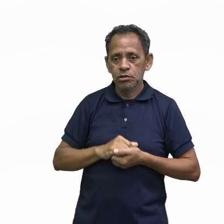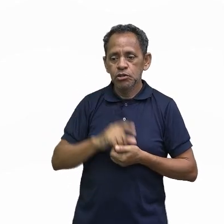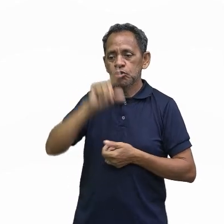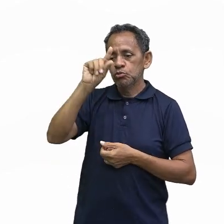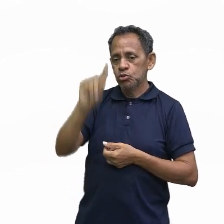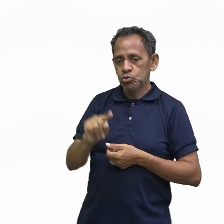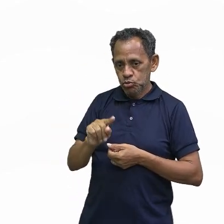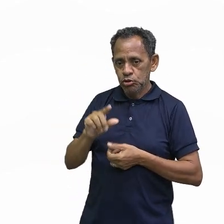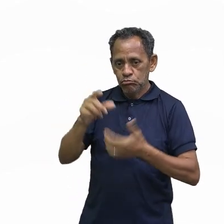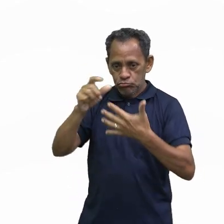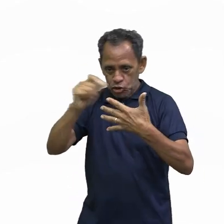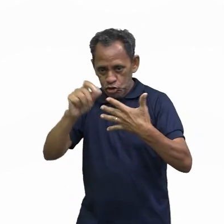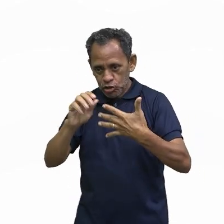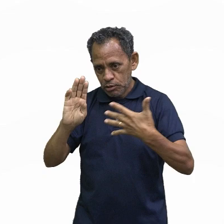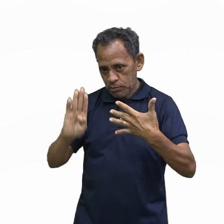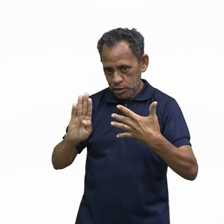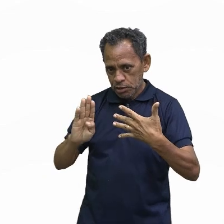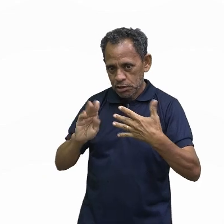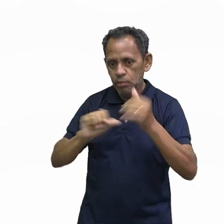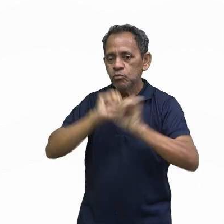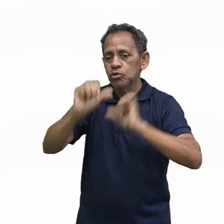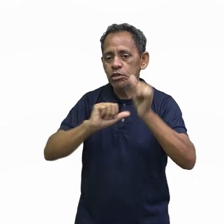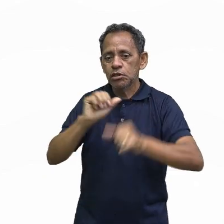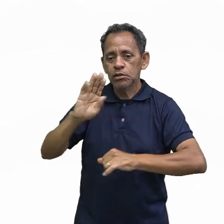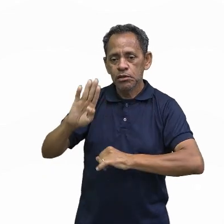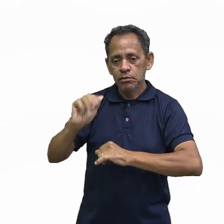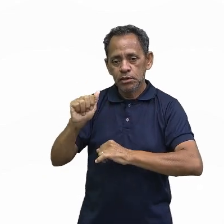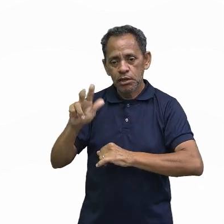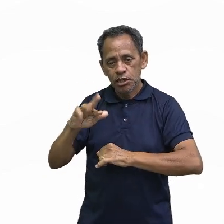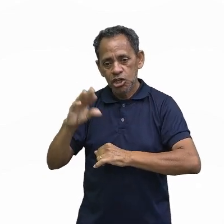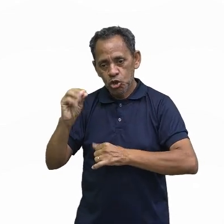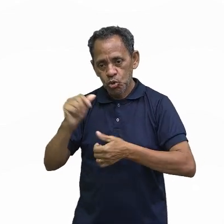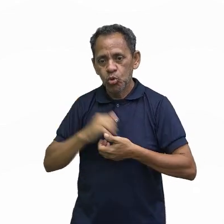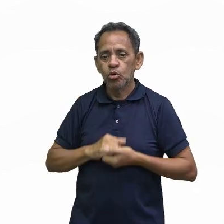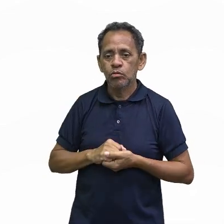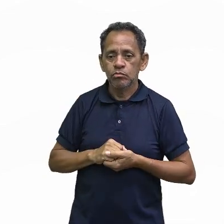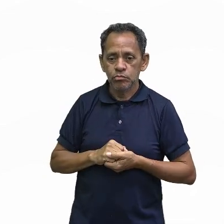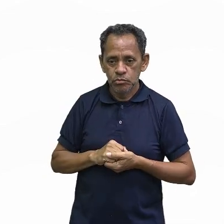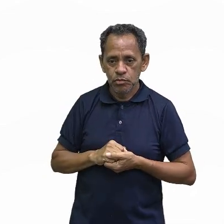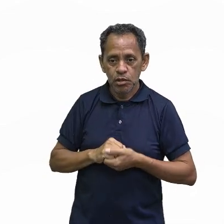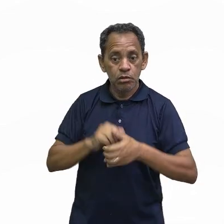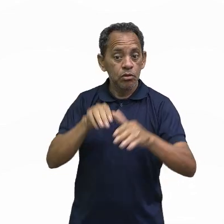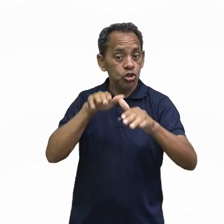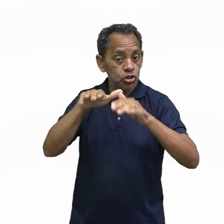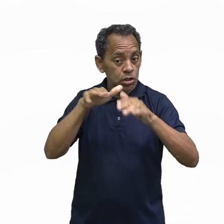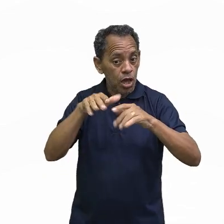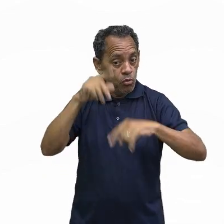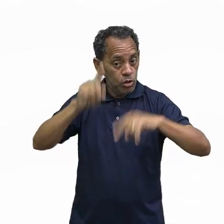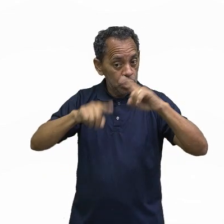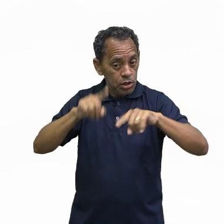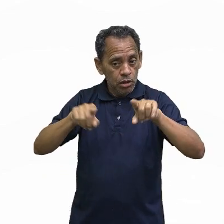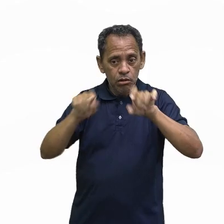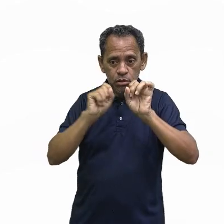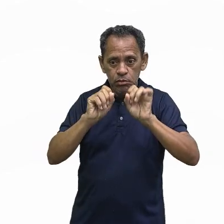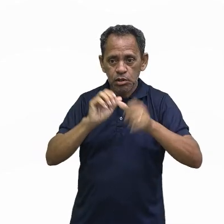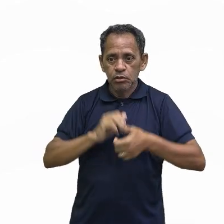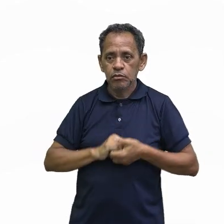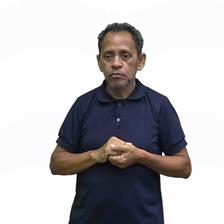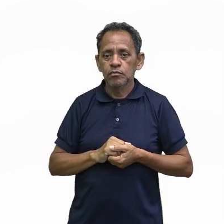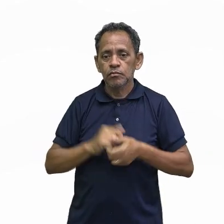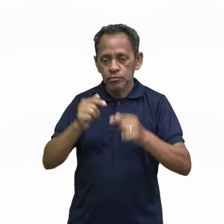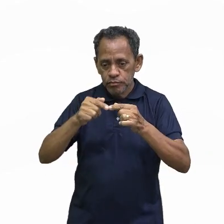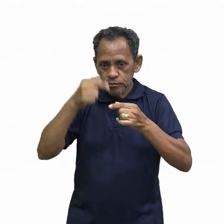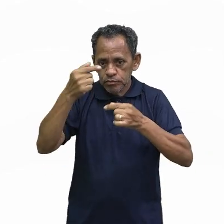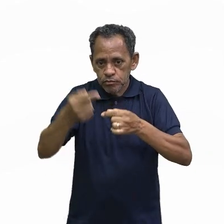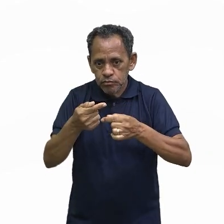partículas beta, transformando-se em bário, que é o seu radioisótopo mais estável, né? Que a gente chama de metaestável, que